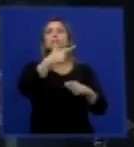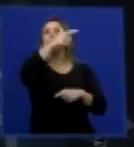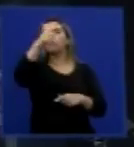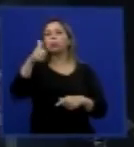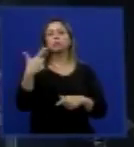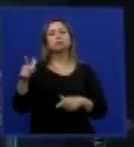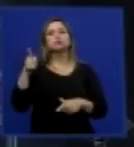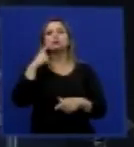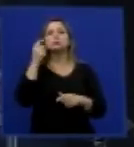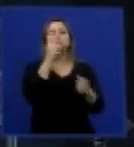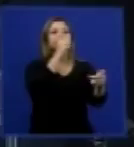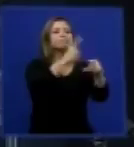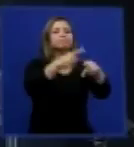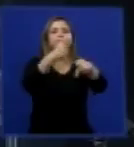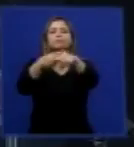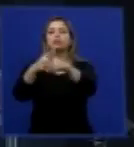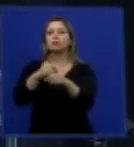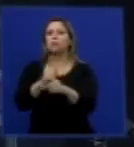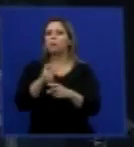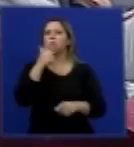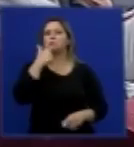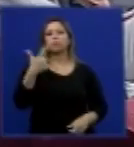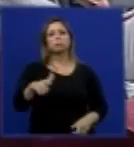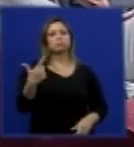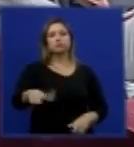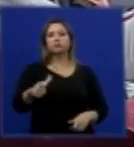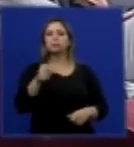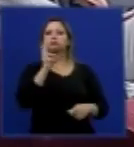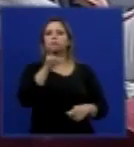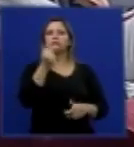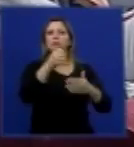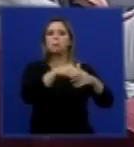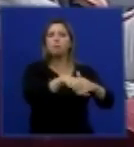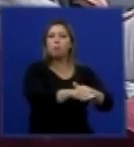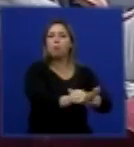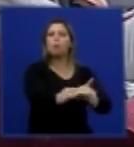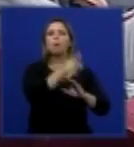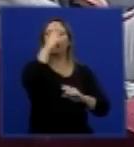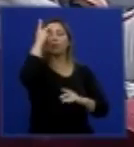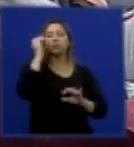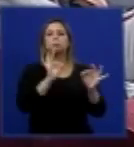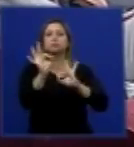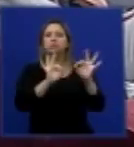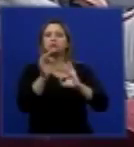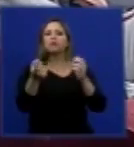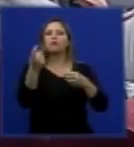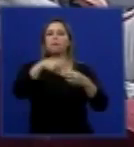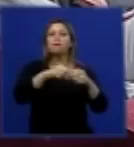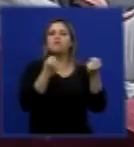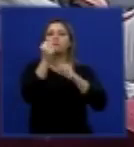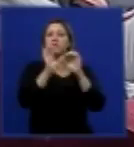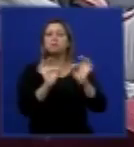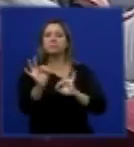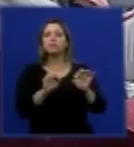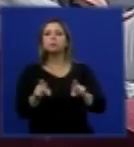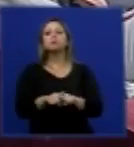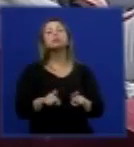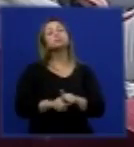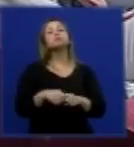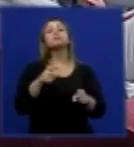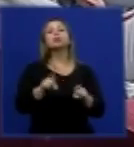mais embalagem de agrotóxicos no estado do Paraná depois dos resíduos domiciliares e da questão dos